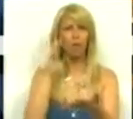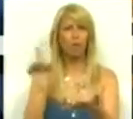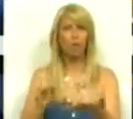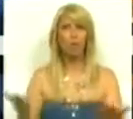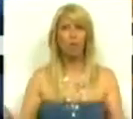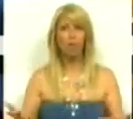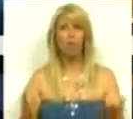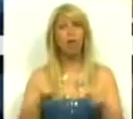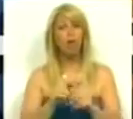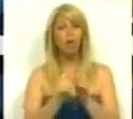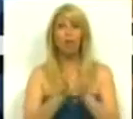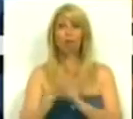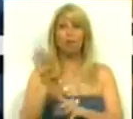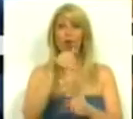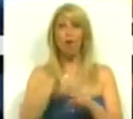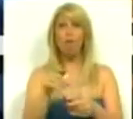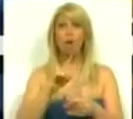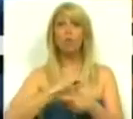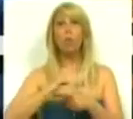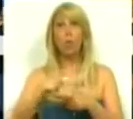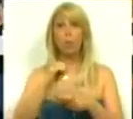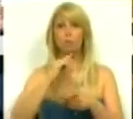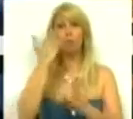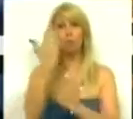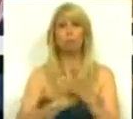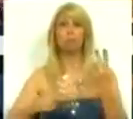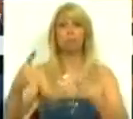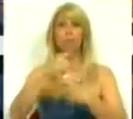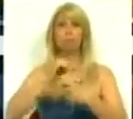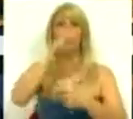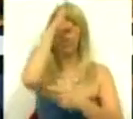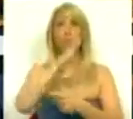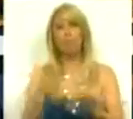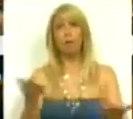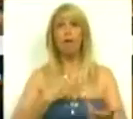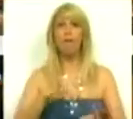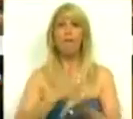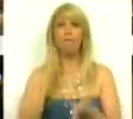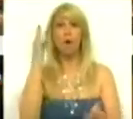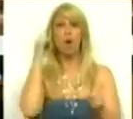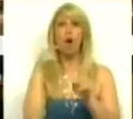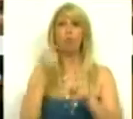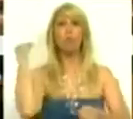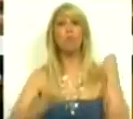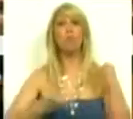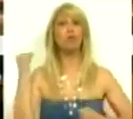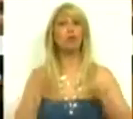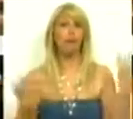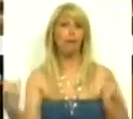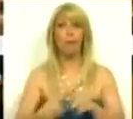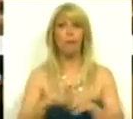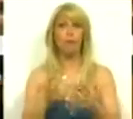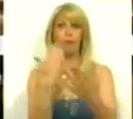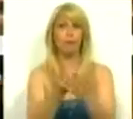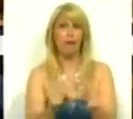não votam contra esta moção apenas querem e só protestar. É isso que motiva, efetivamente, esta moção de